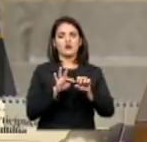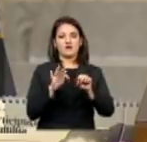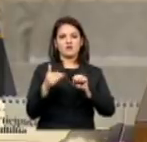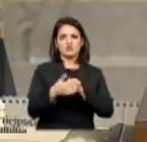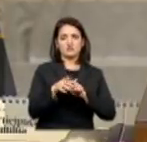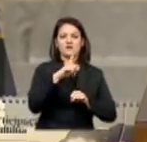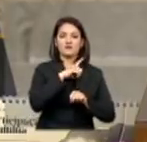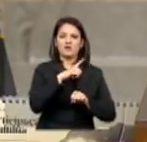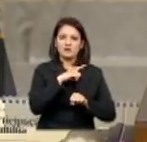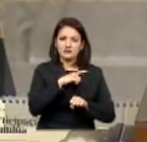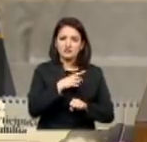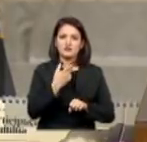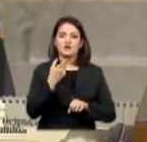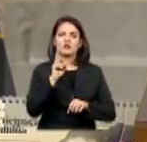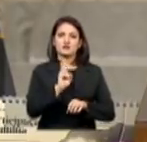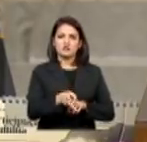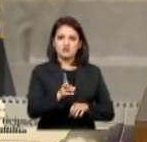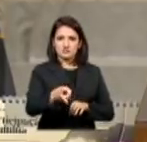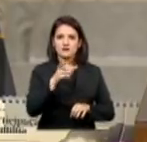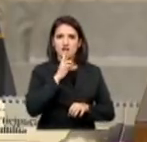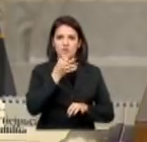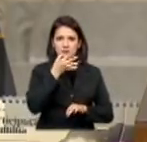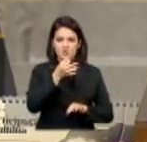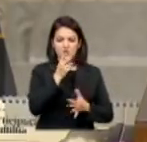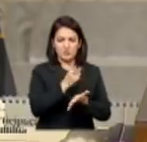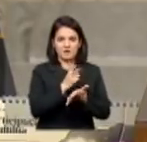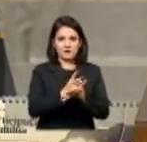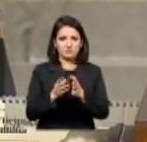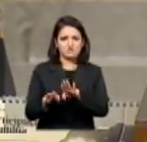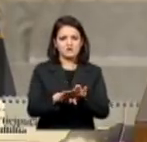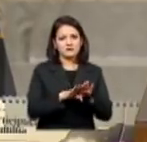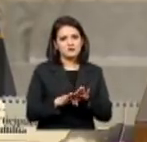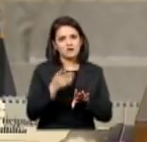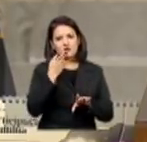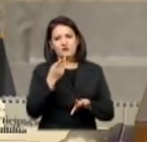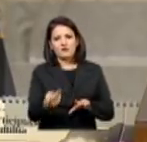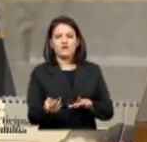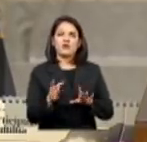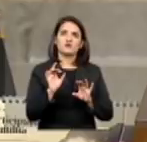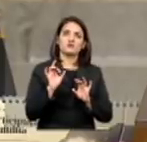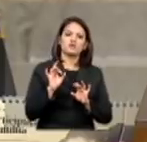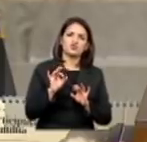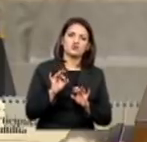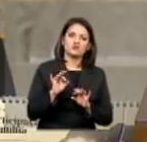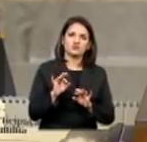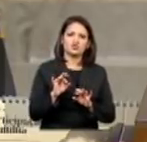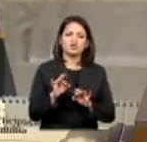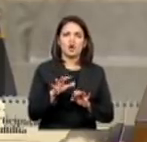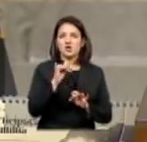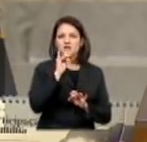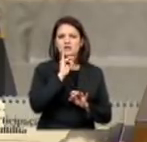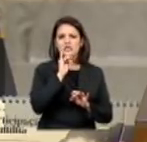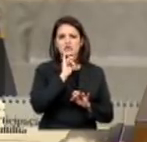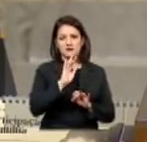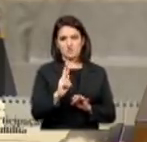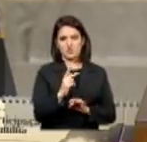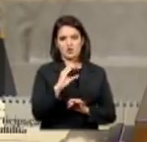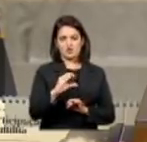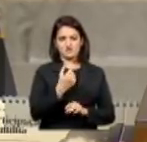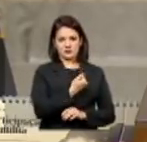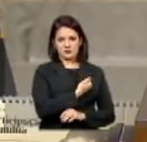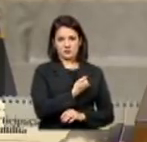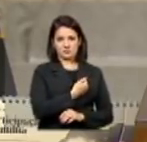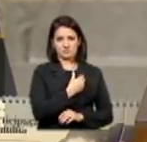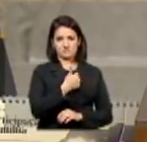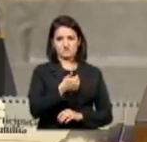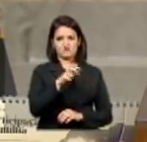pena de preclusão e sinto apenas à guisa de exemplo hc do número